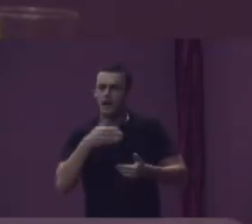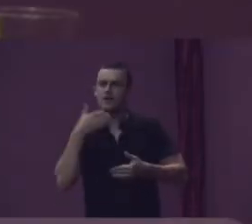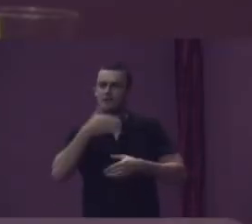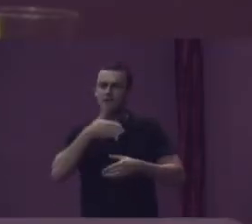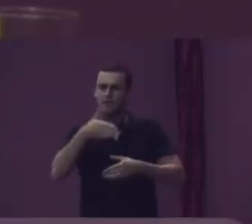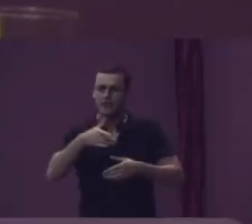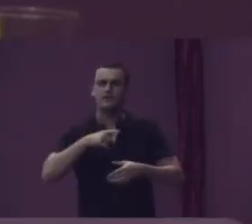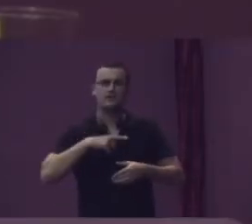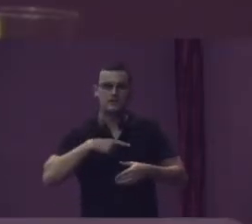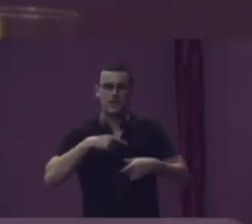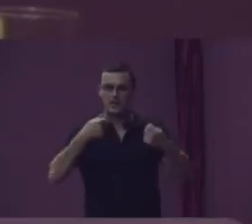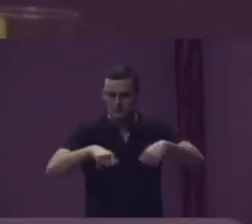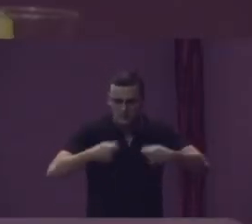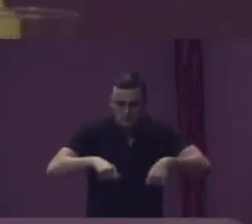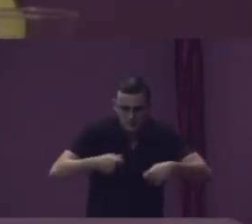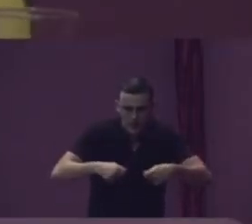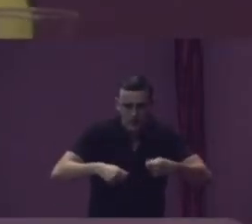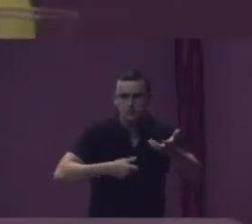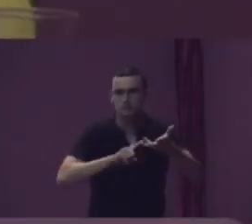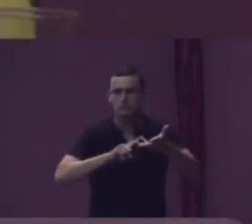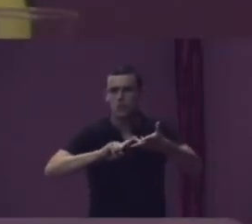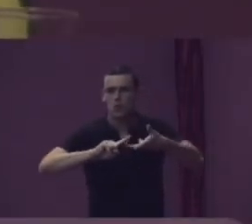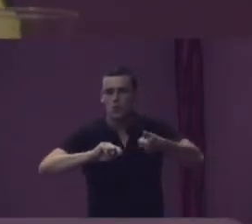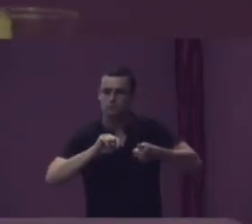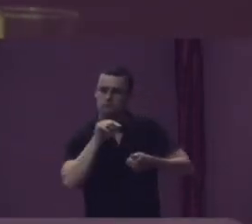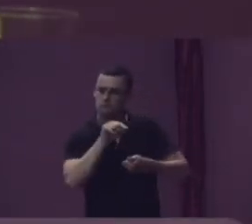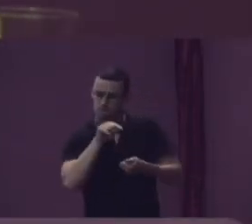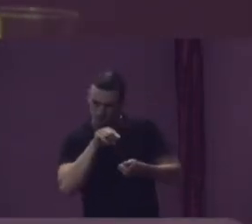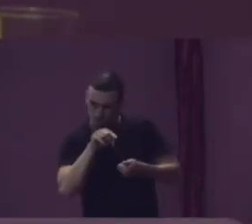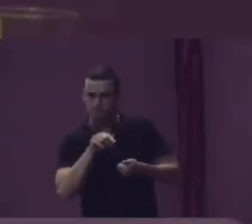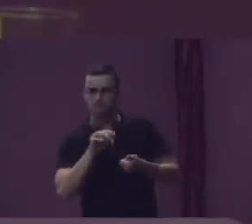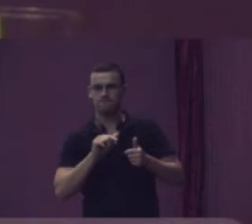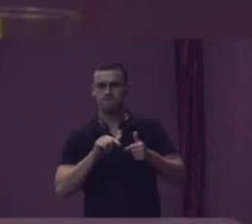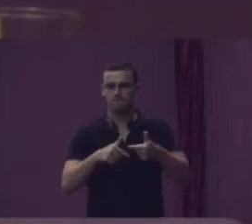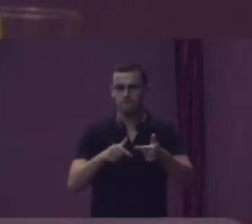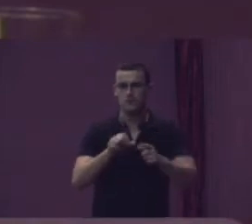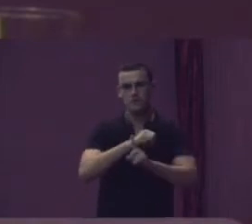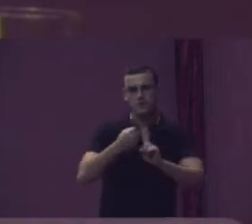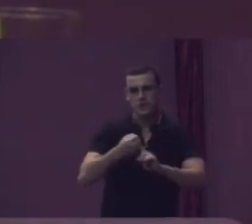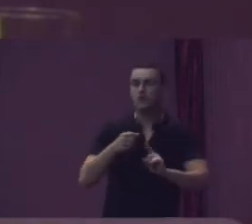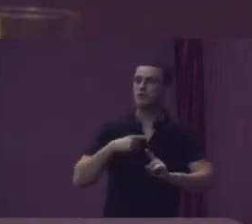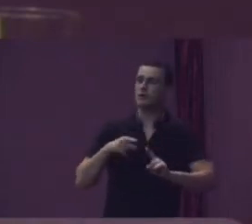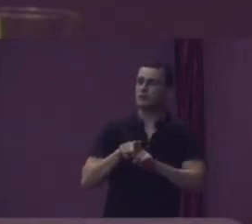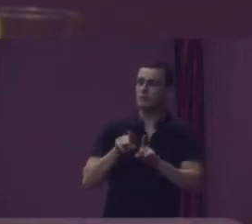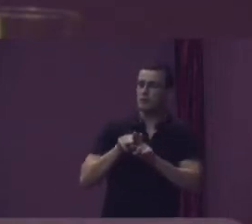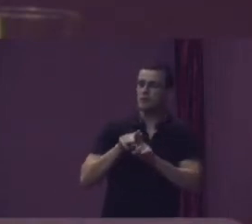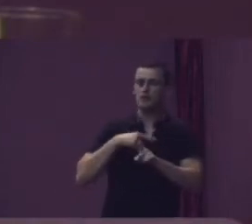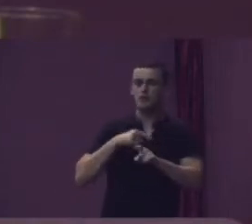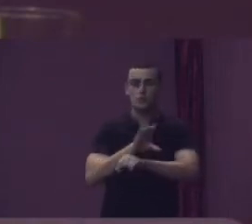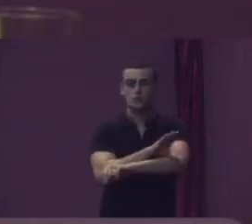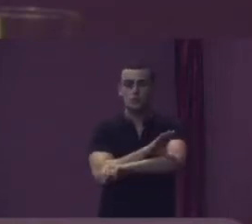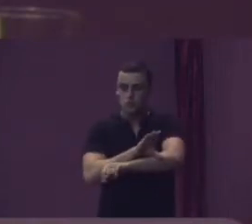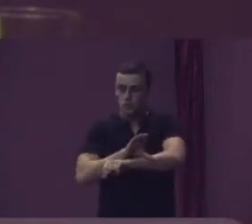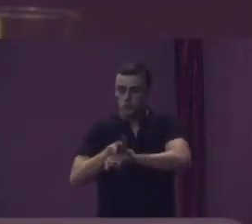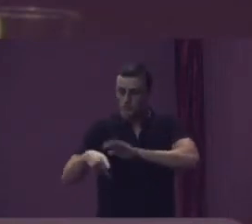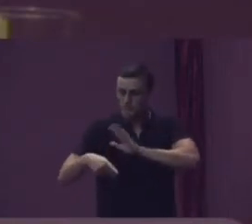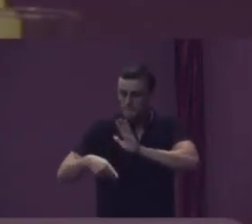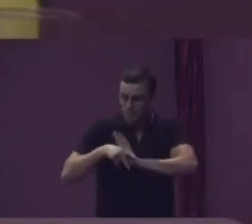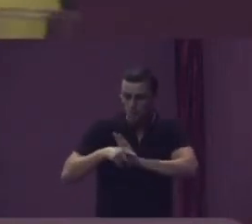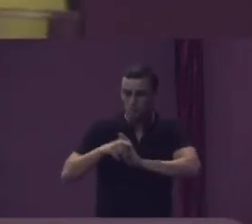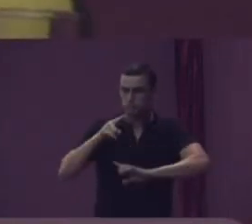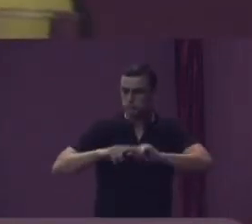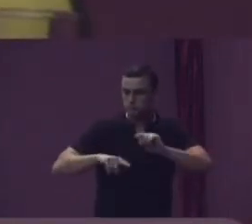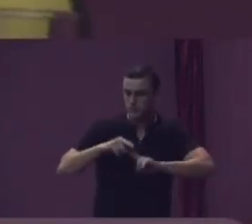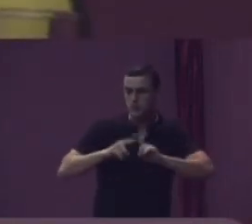ou sociais. Consideramos, então, que a cultura material do parto e do nascimento no Brasil é marcada